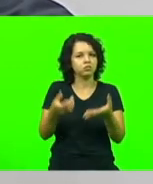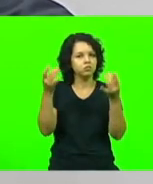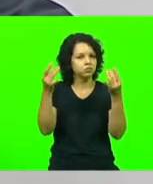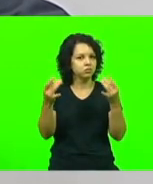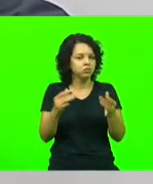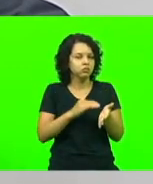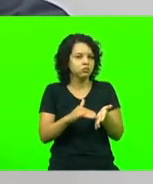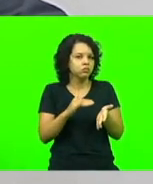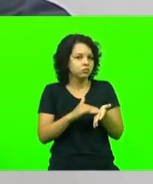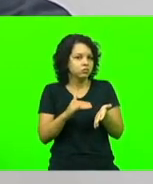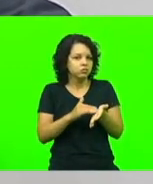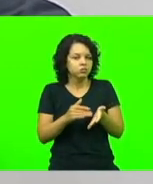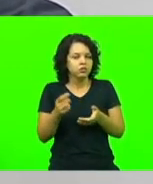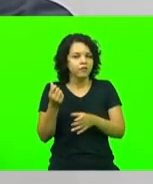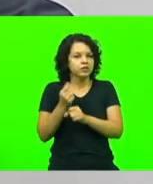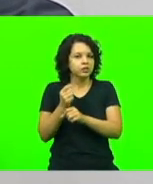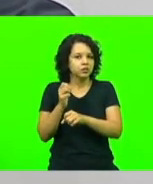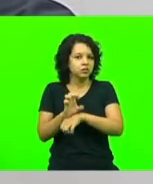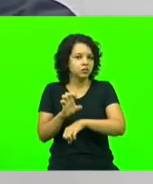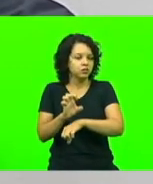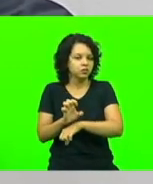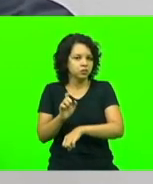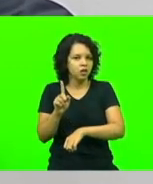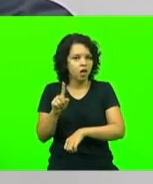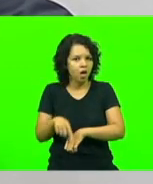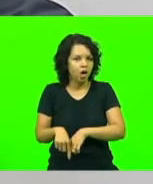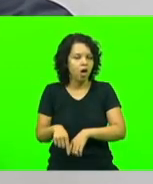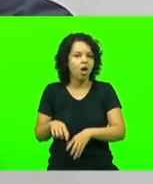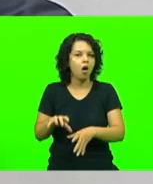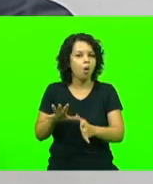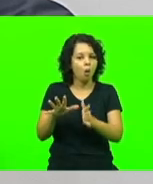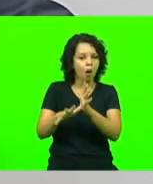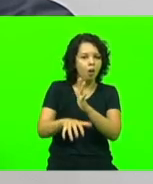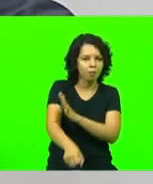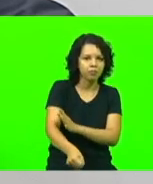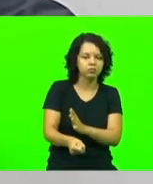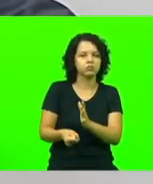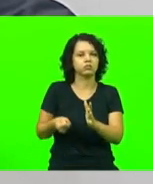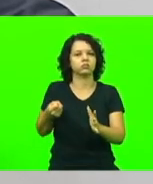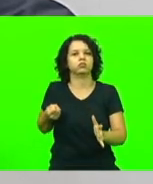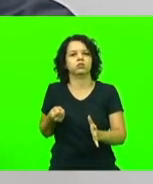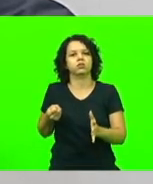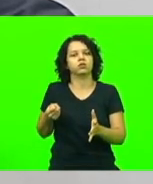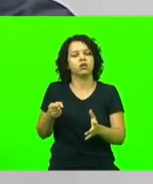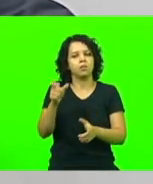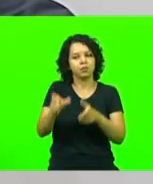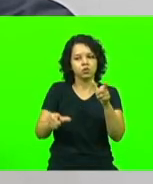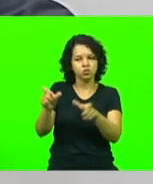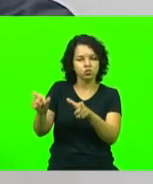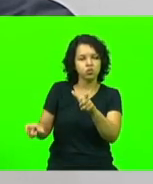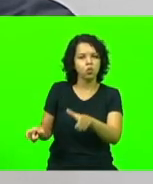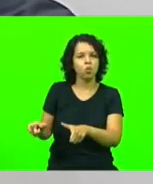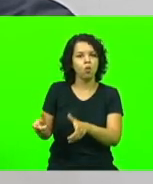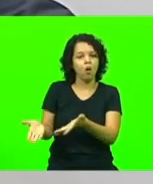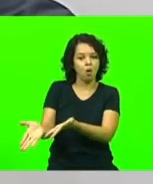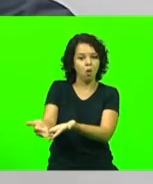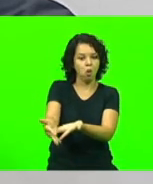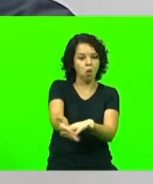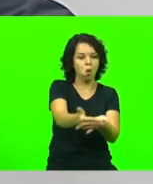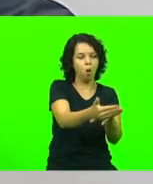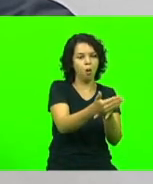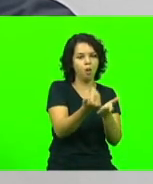de Fazenda do Estado de Santa Catarina, que é enfiar a mão no bolso do contribuinte, ele está arrecadando mais do que está